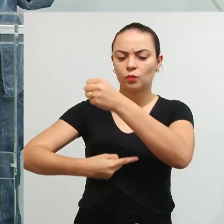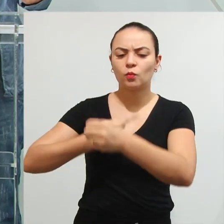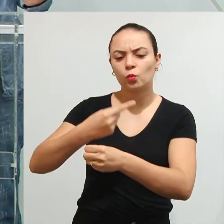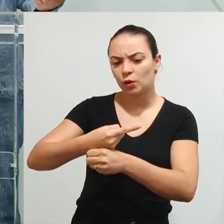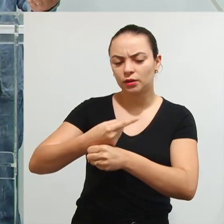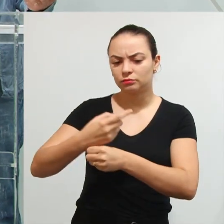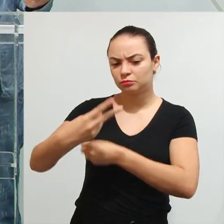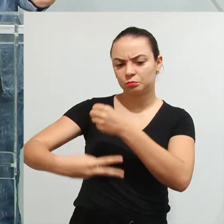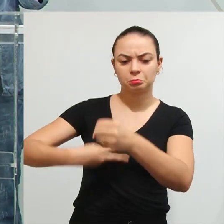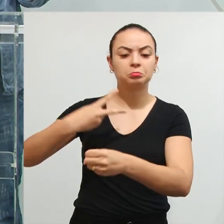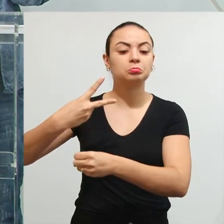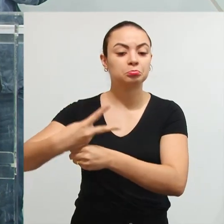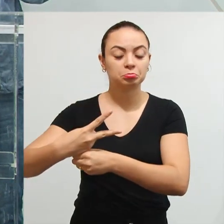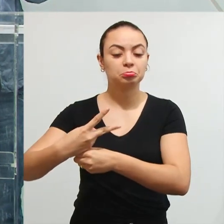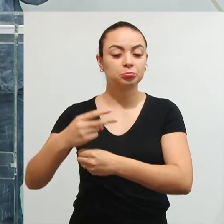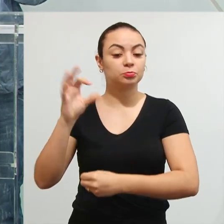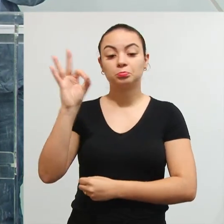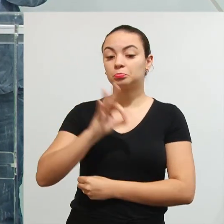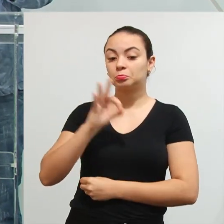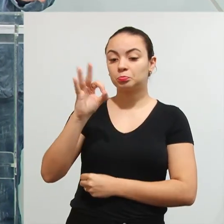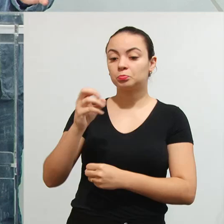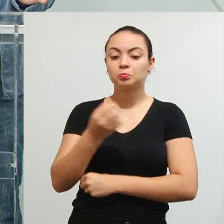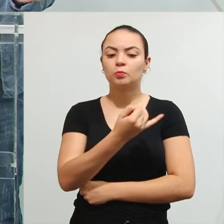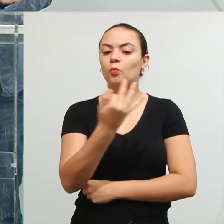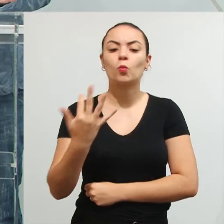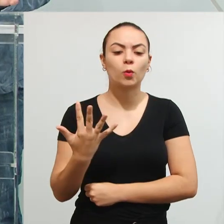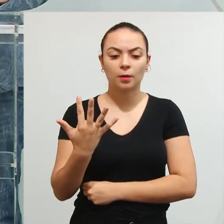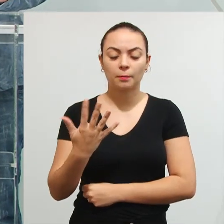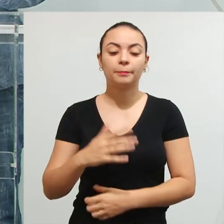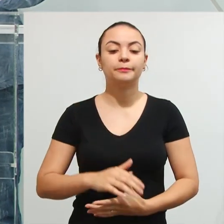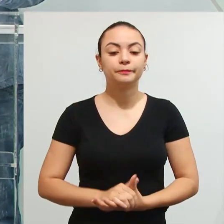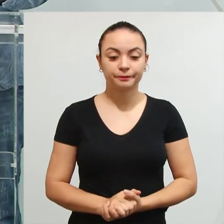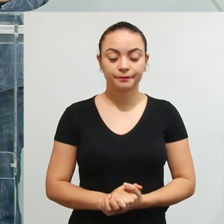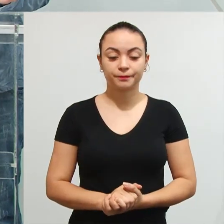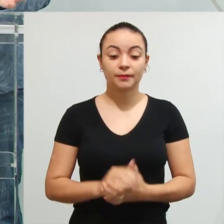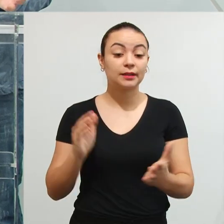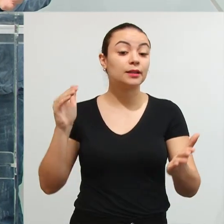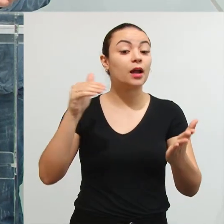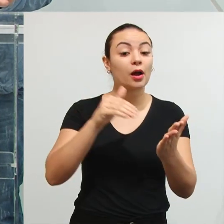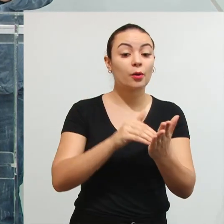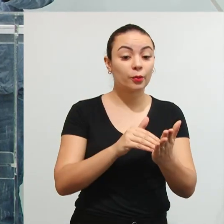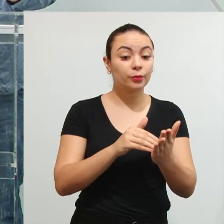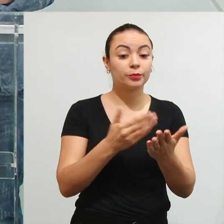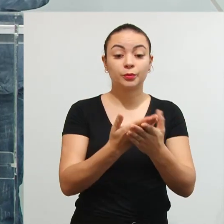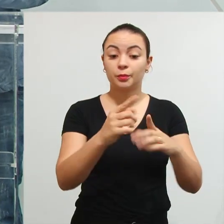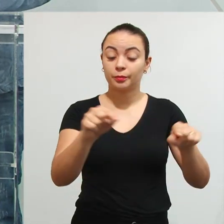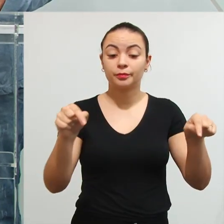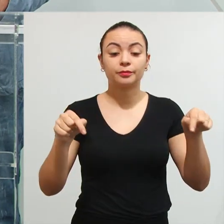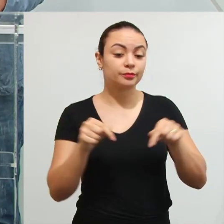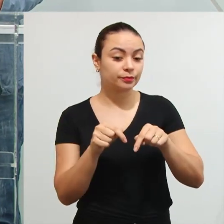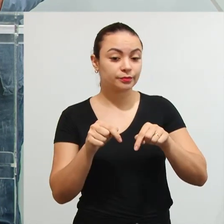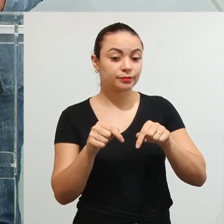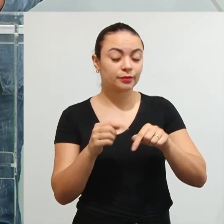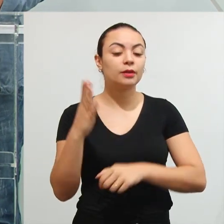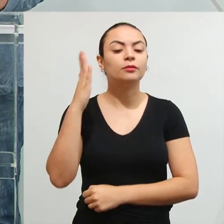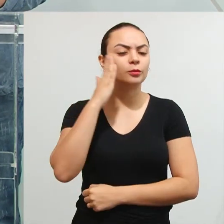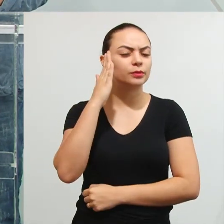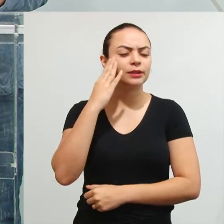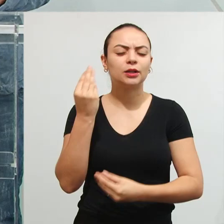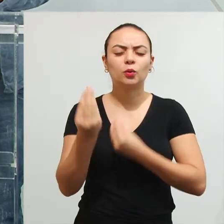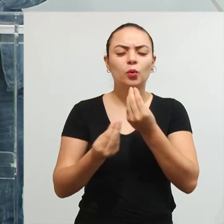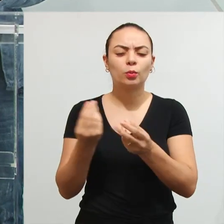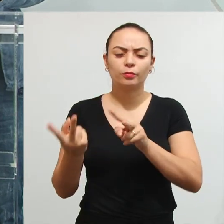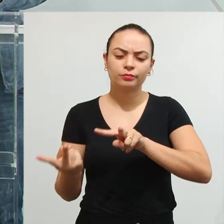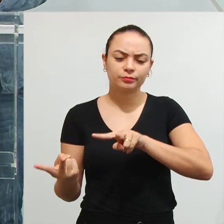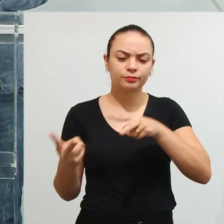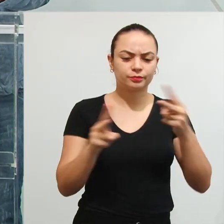de juros anuais? E a gente vai entender nessa última web aula como que faz essa conversão, caso seja necessário. Caso